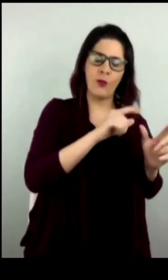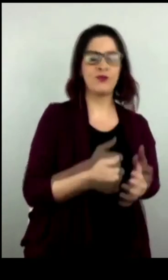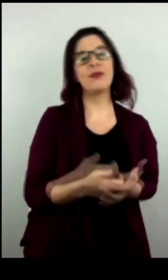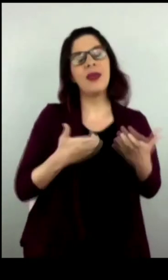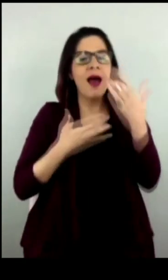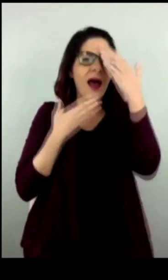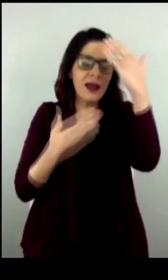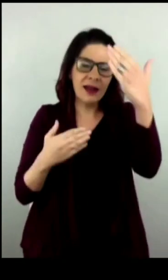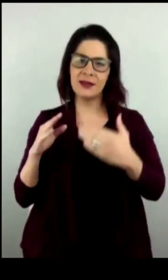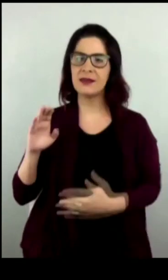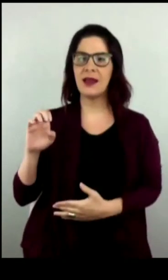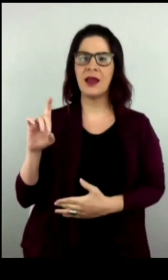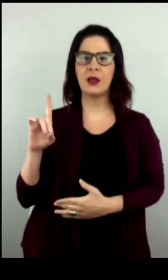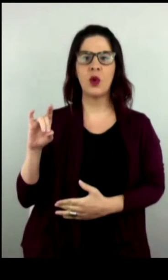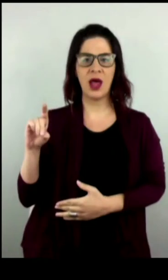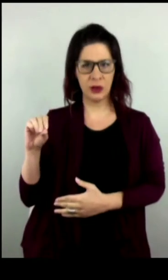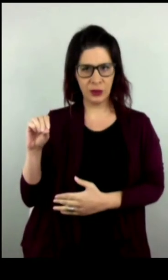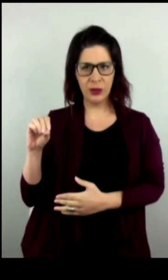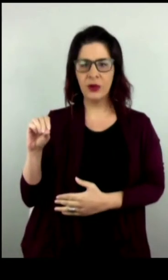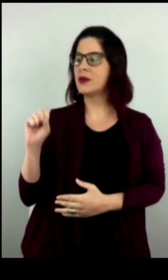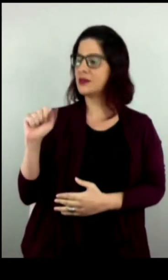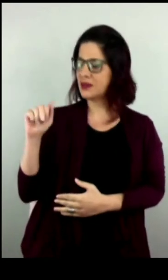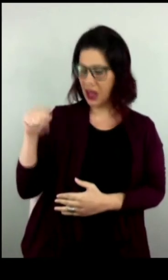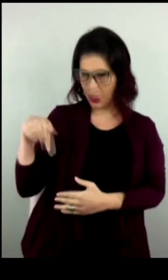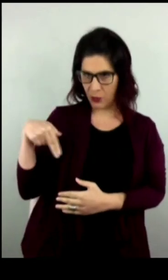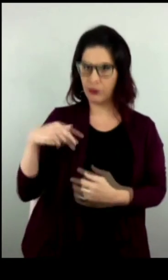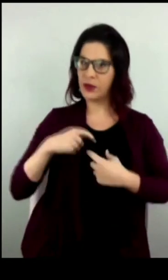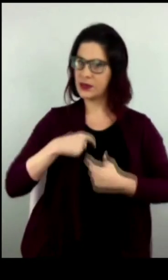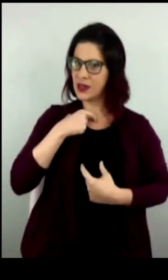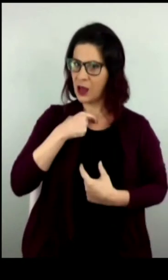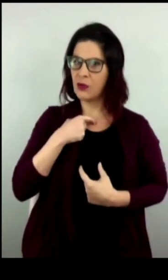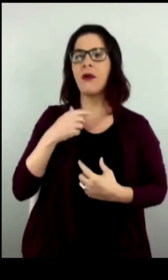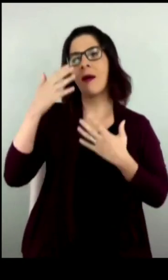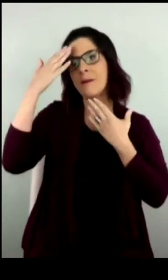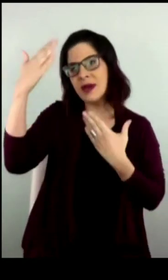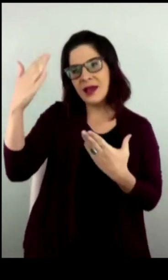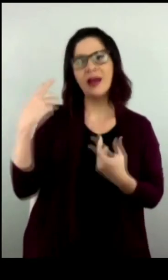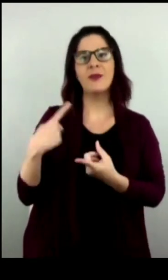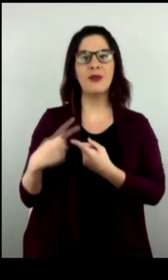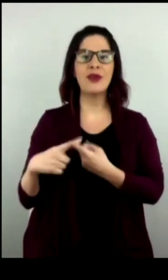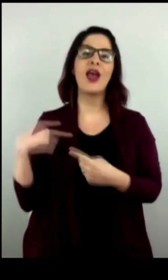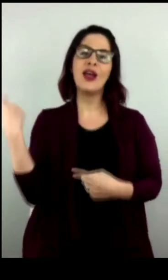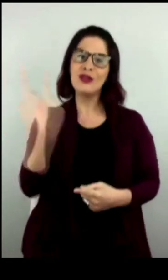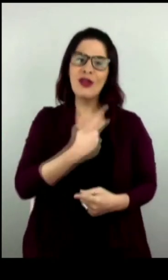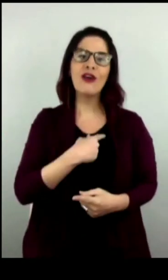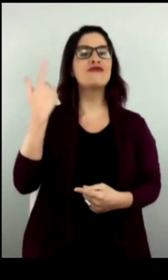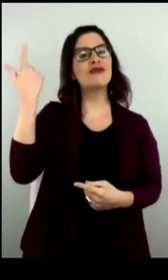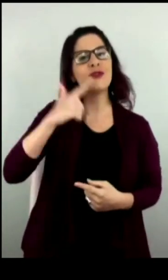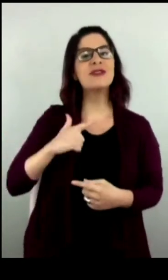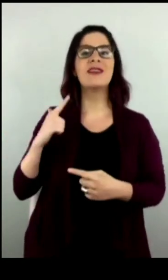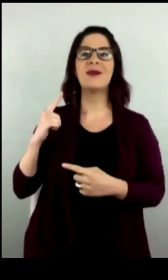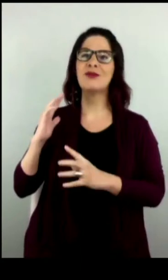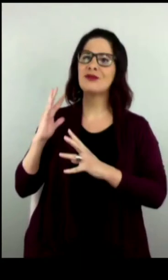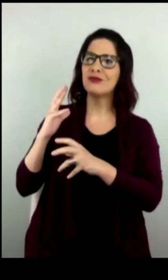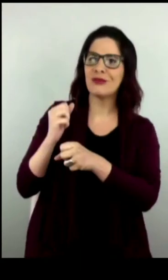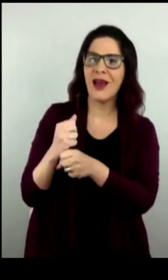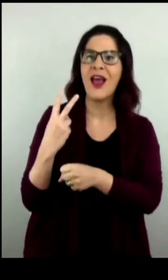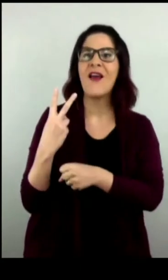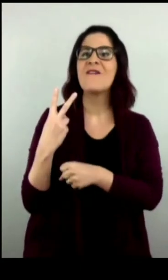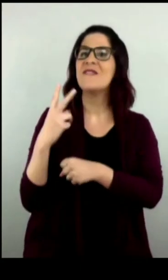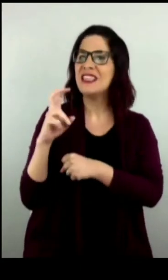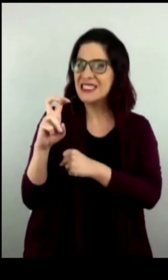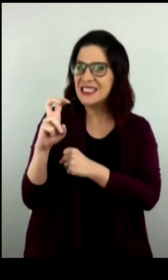viabilizado, nesse ano em que nós comemoramos 25 anos do É Tudo Verdade, a retomada da conferência após 2 anos de